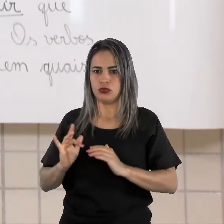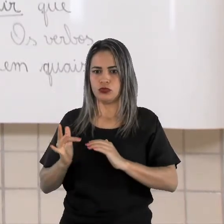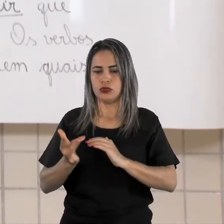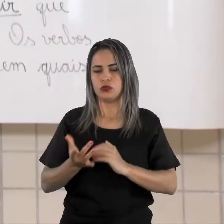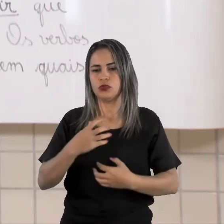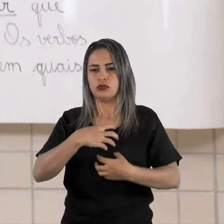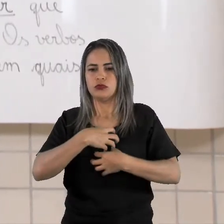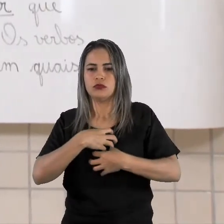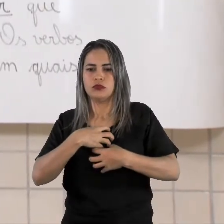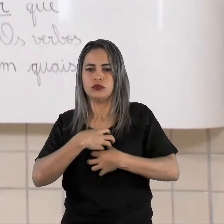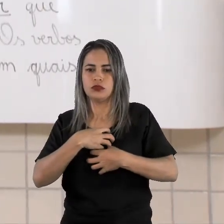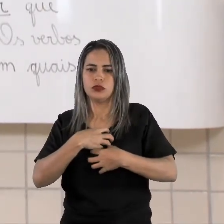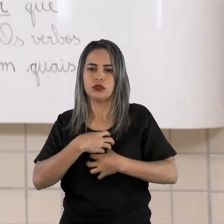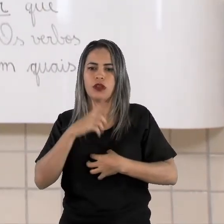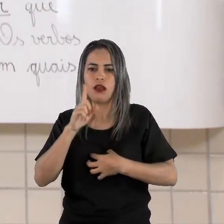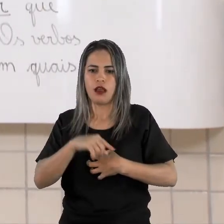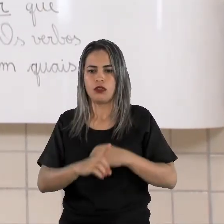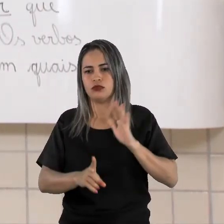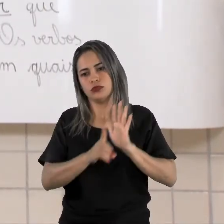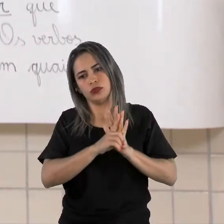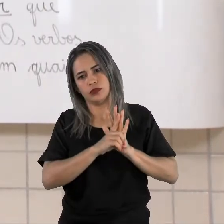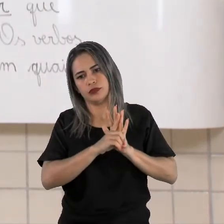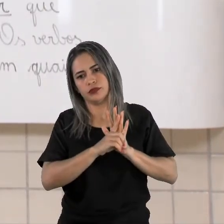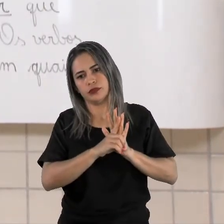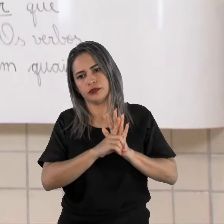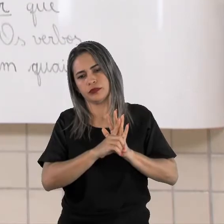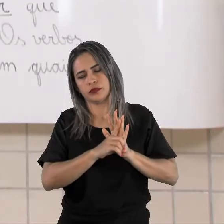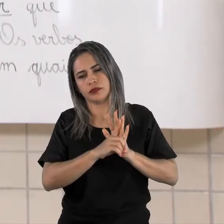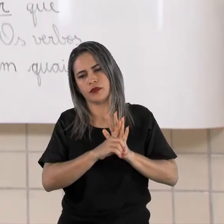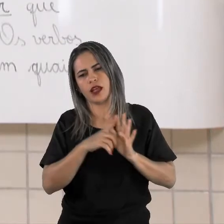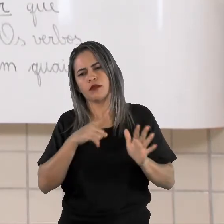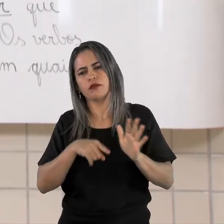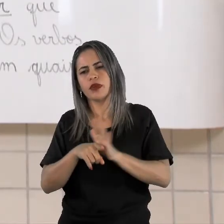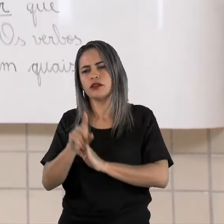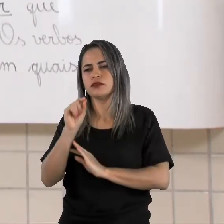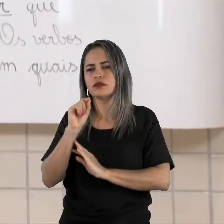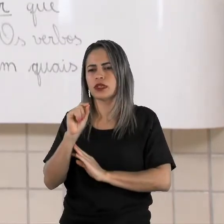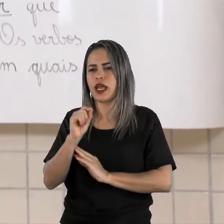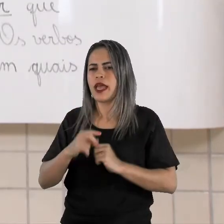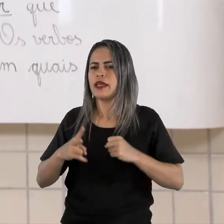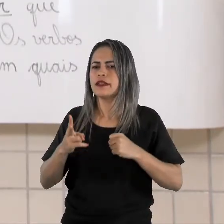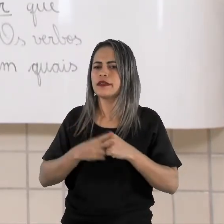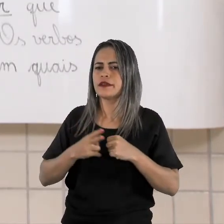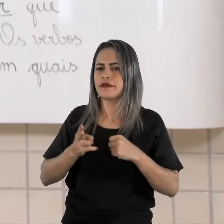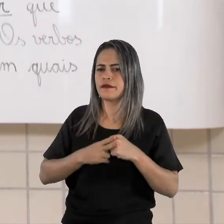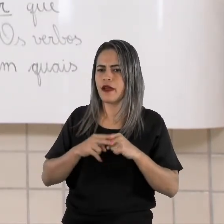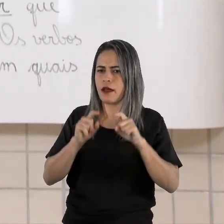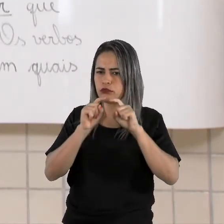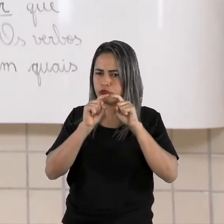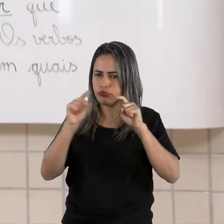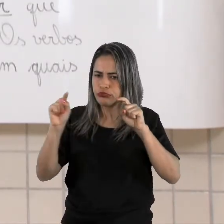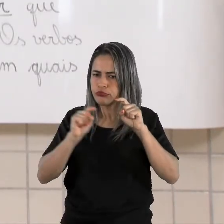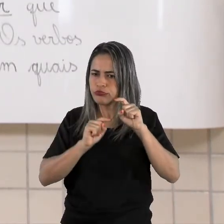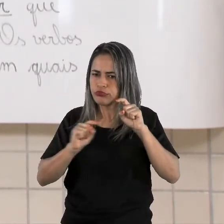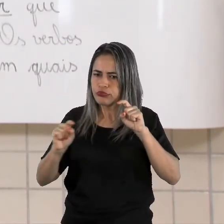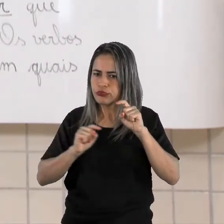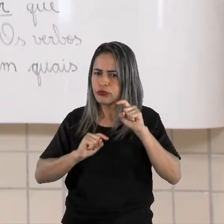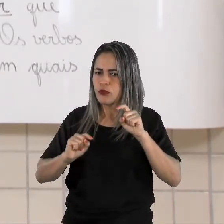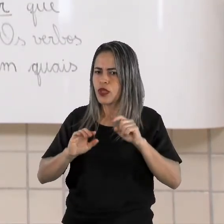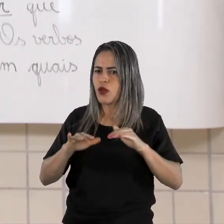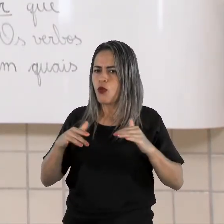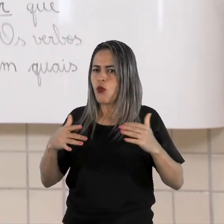podem sentir que ela é um direito. E aí ele pergunta o seguinte: os verbos em destaque estão em quais